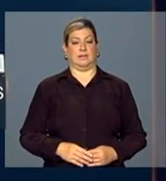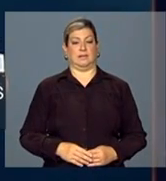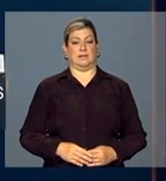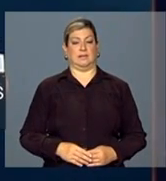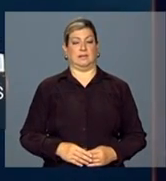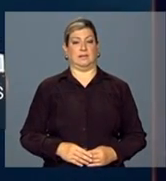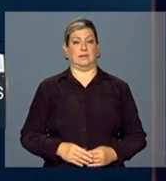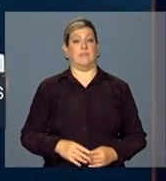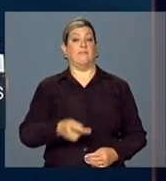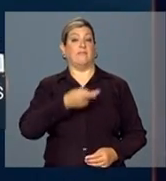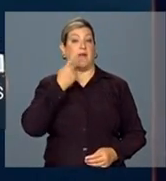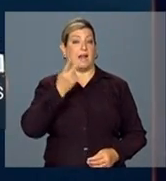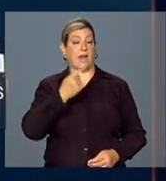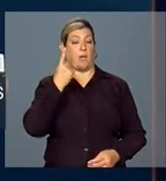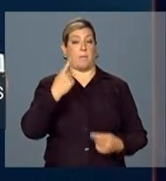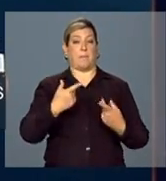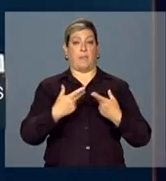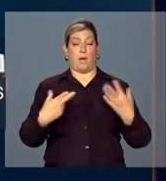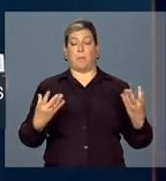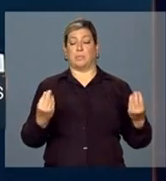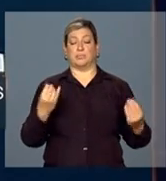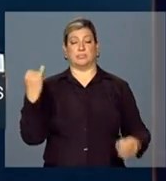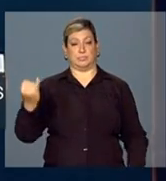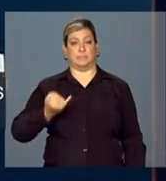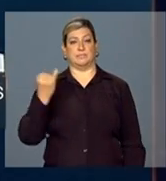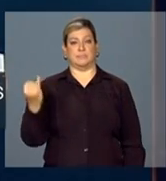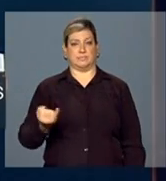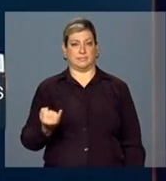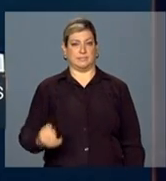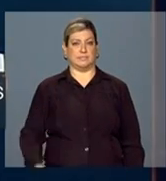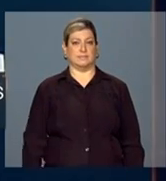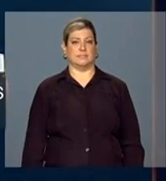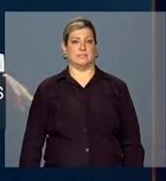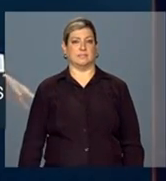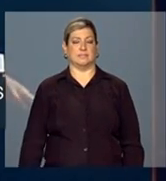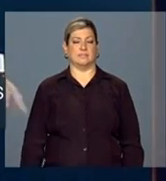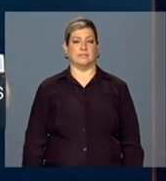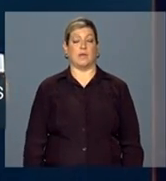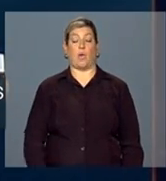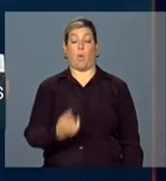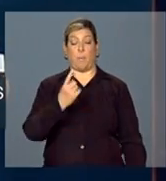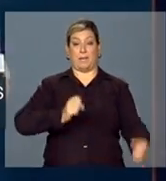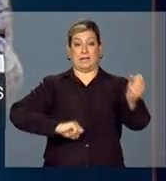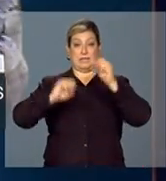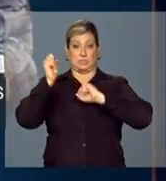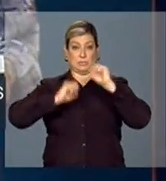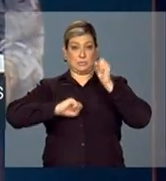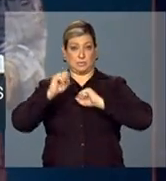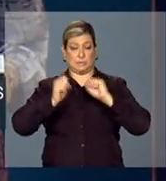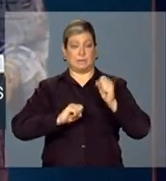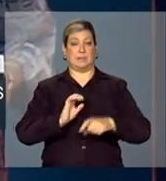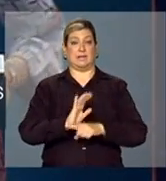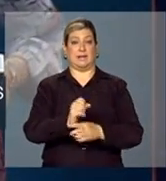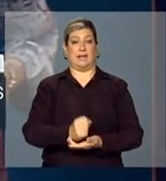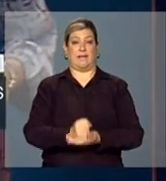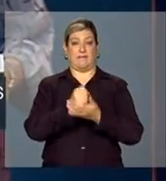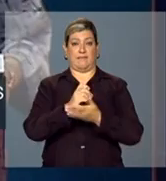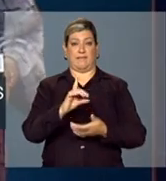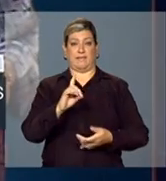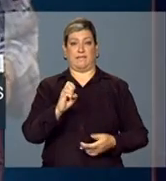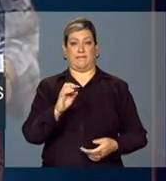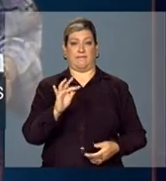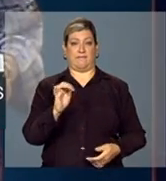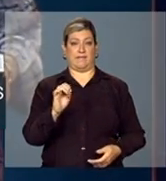um fato que é muito importante. Uma indústria da defesa, como disse o ministro